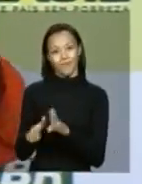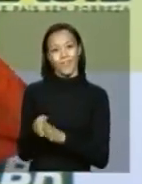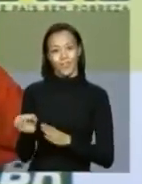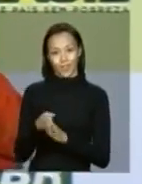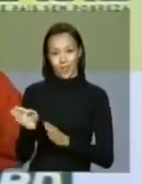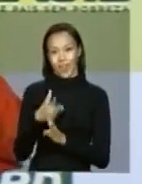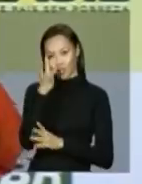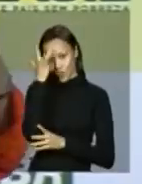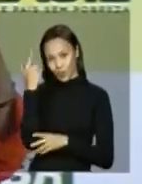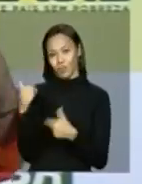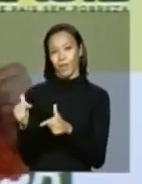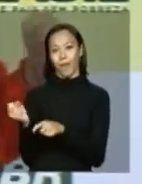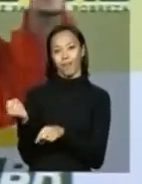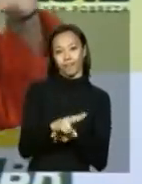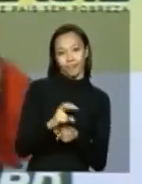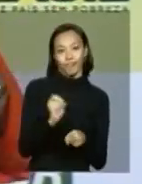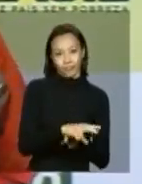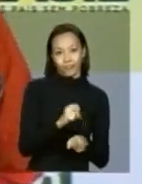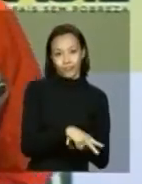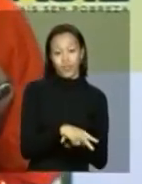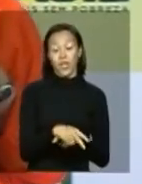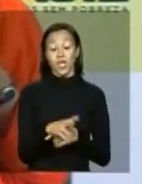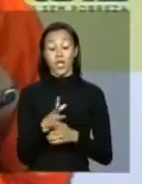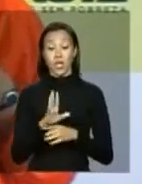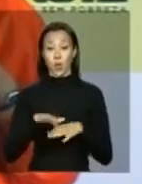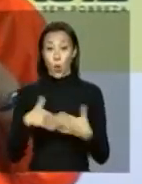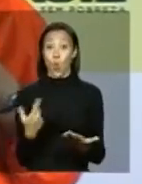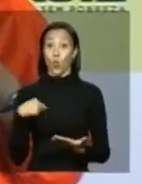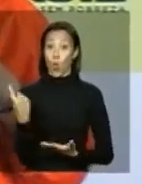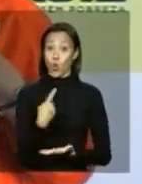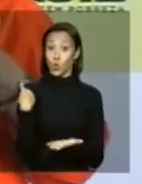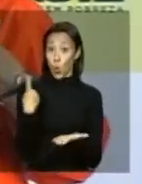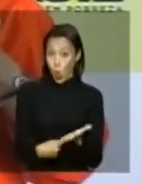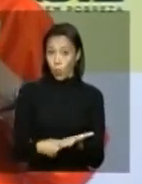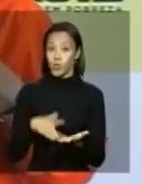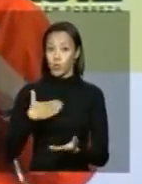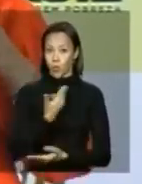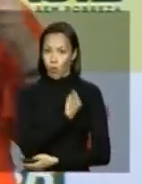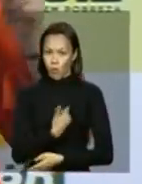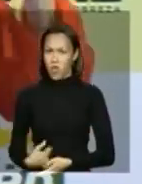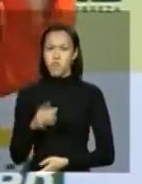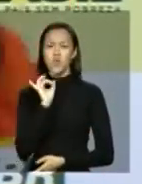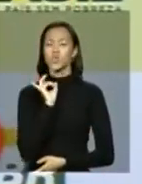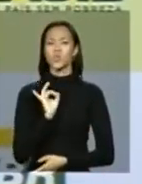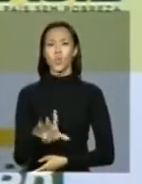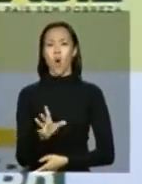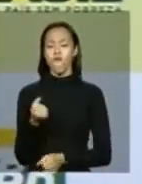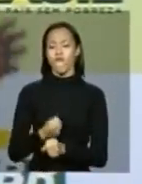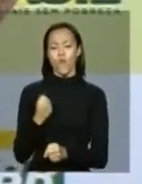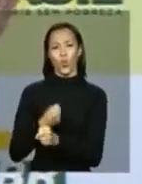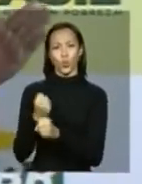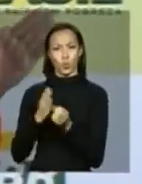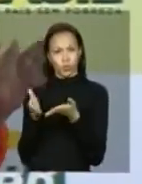trabalhadores. E eu quero dizer para vocês que o grande compromisso com o meu governo não é só fazer a